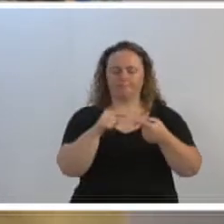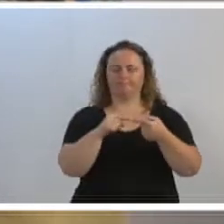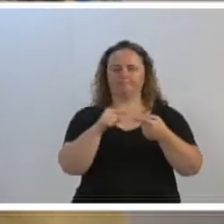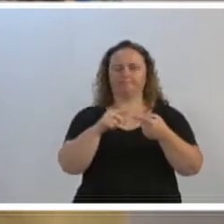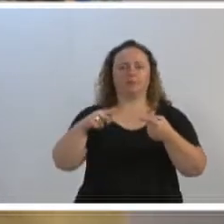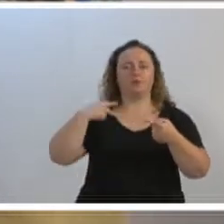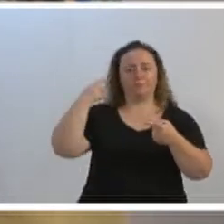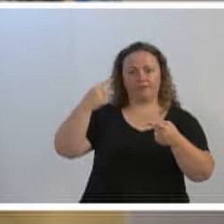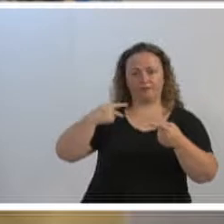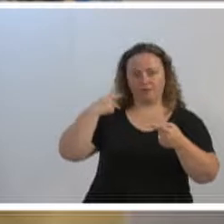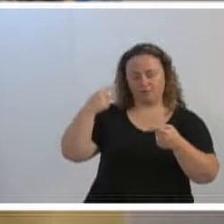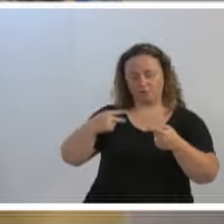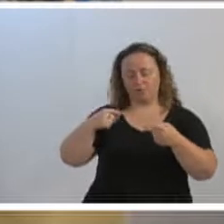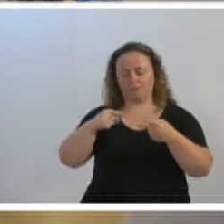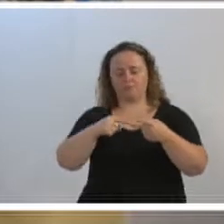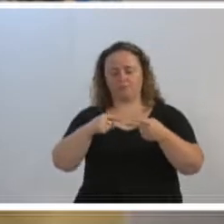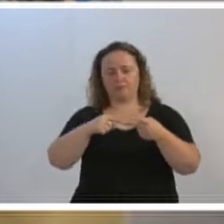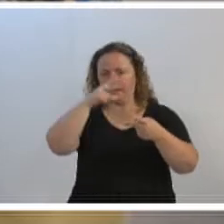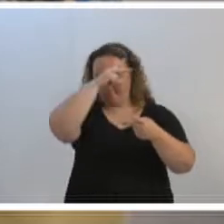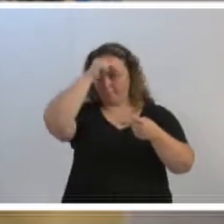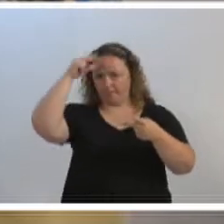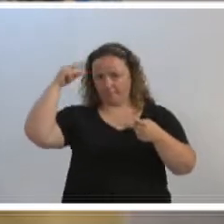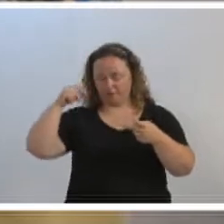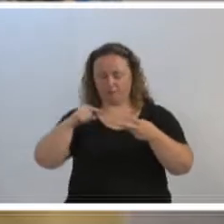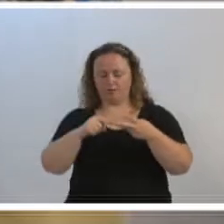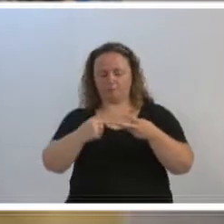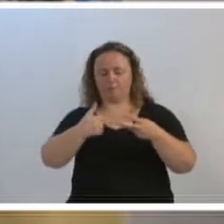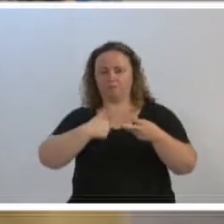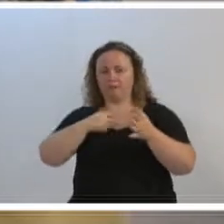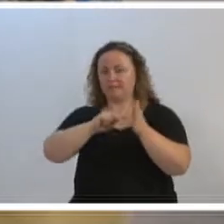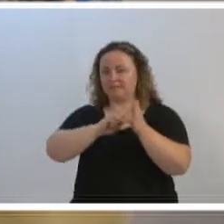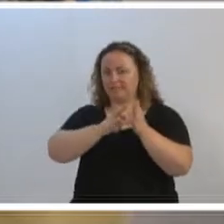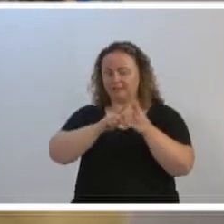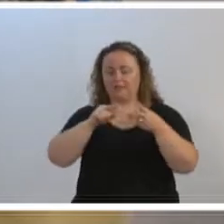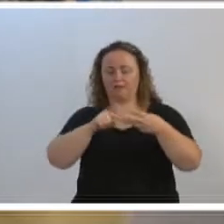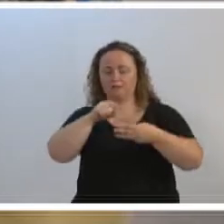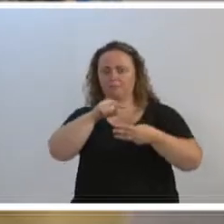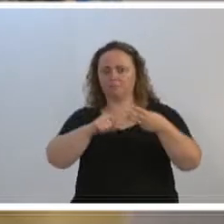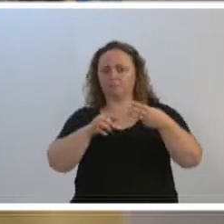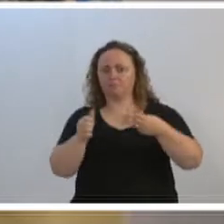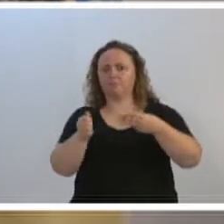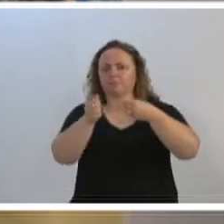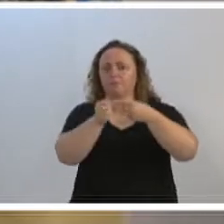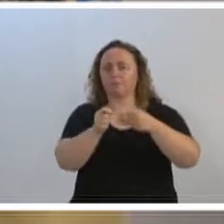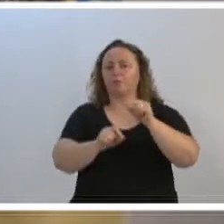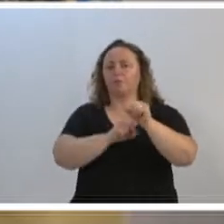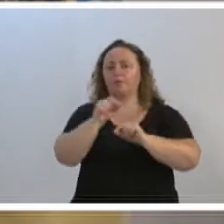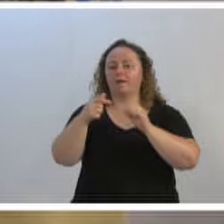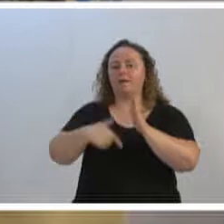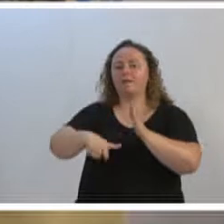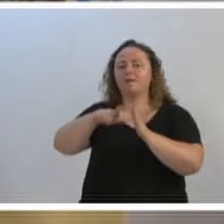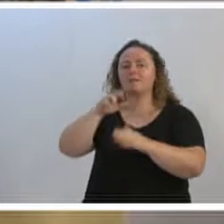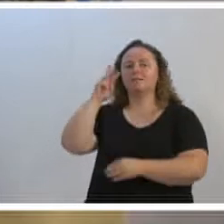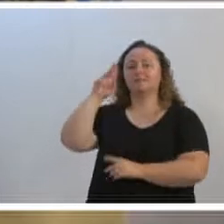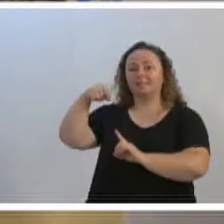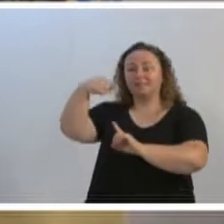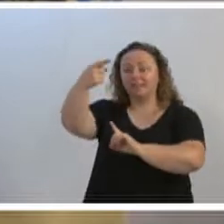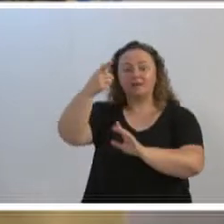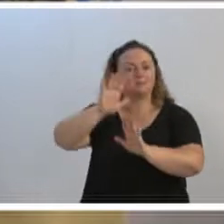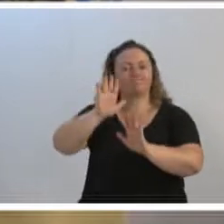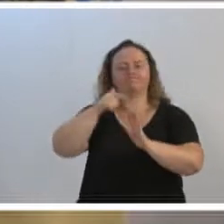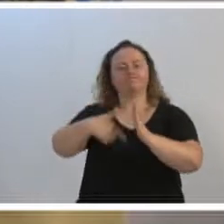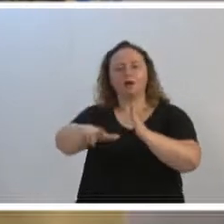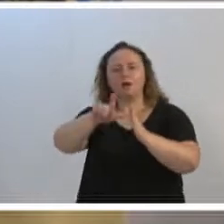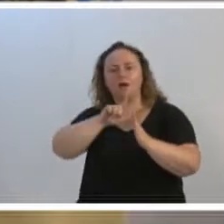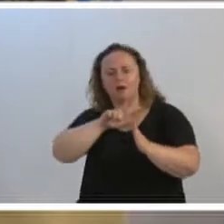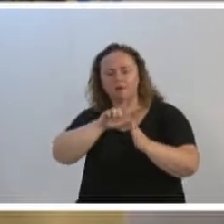Executivo e o sindicato, antes da próxima sessão, para encontrarmos uma